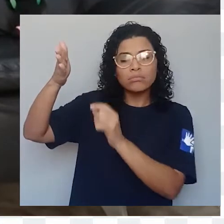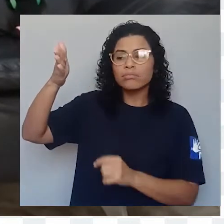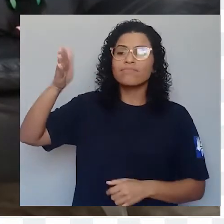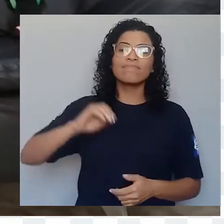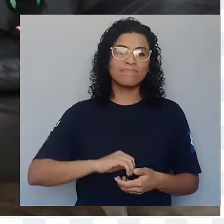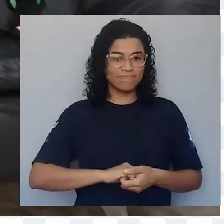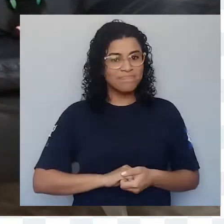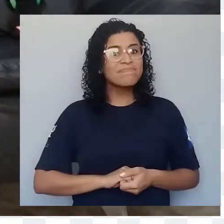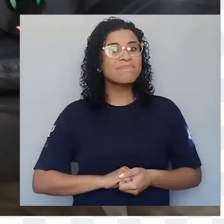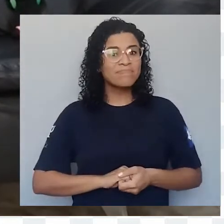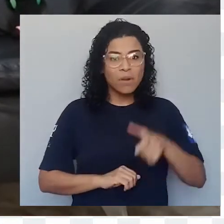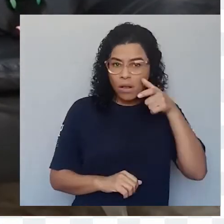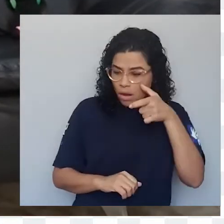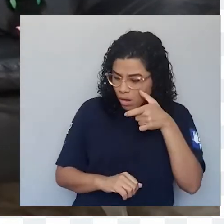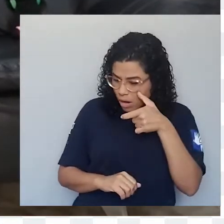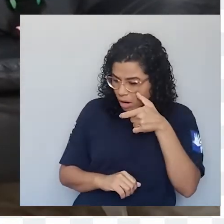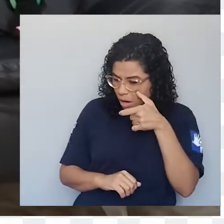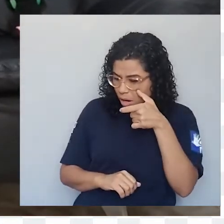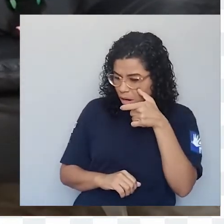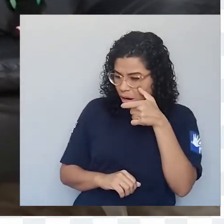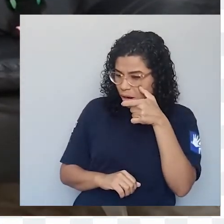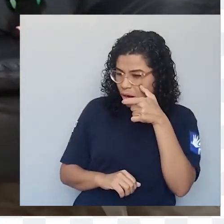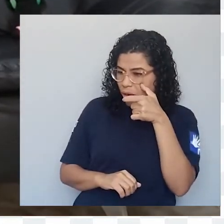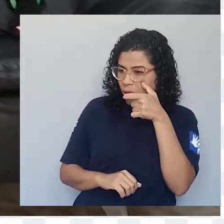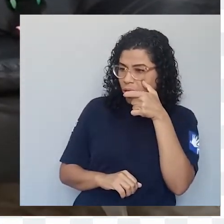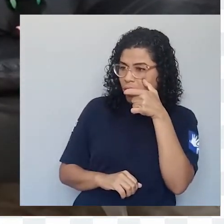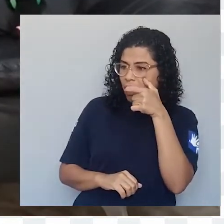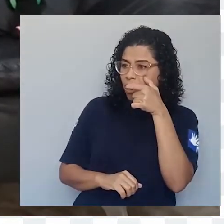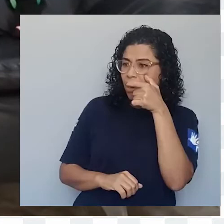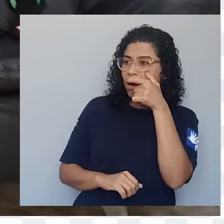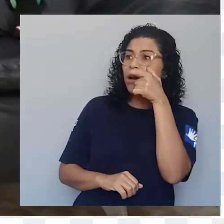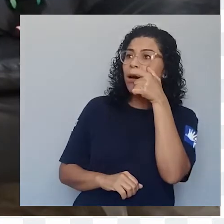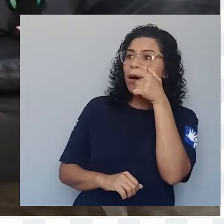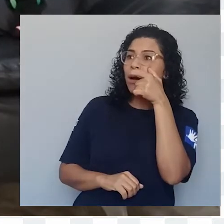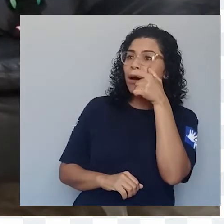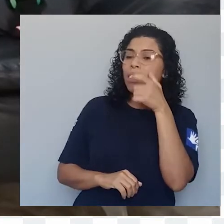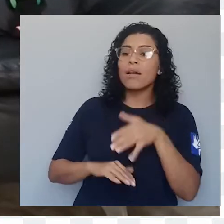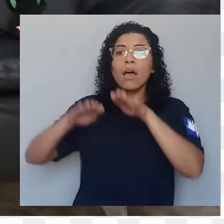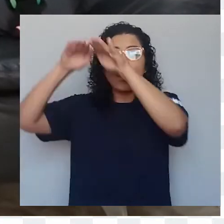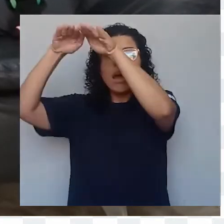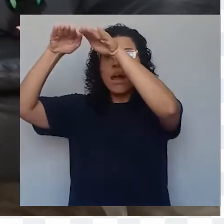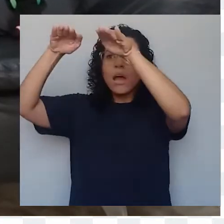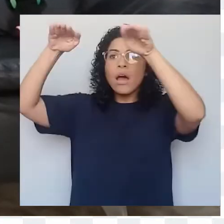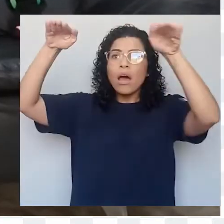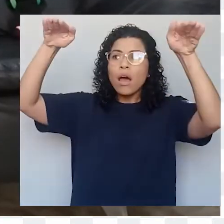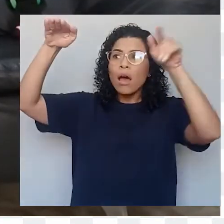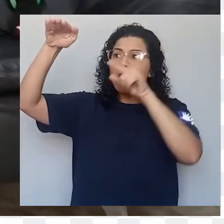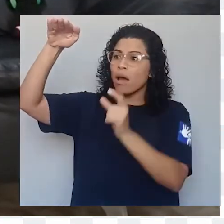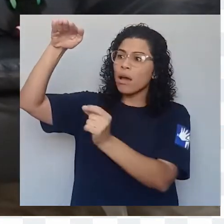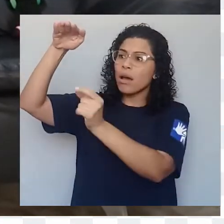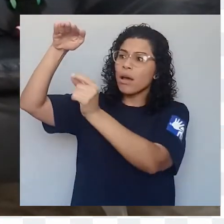subir, subir, subir. Quando terminou a parede, chegou o